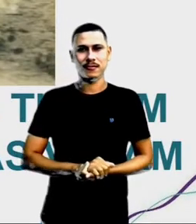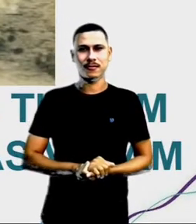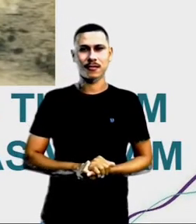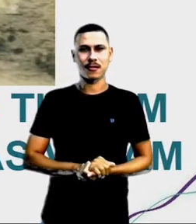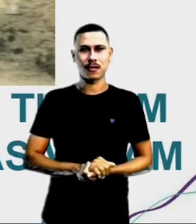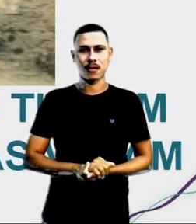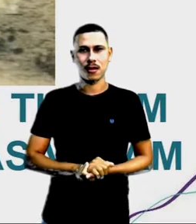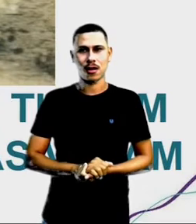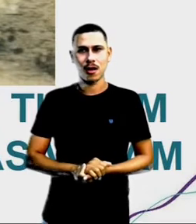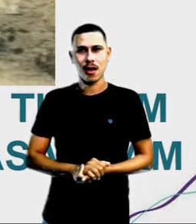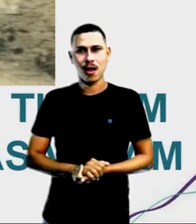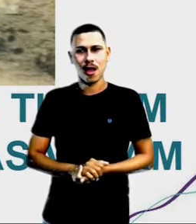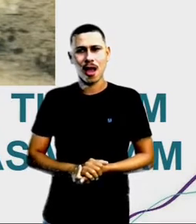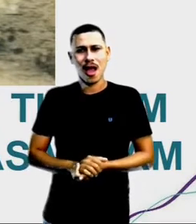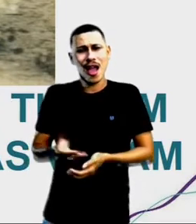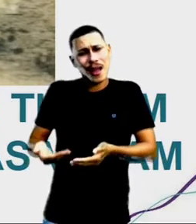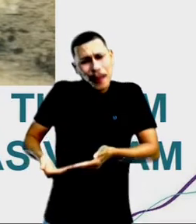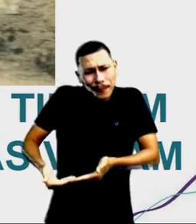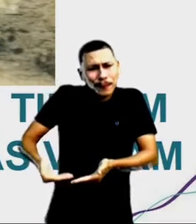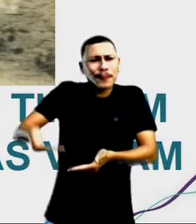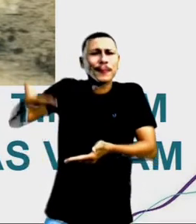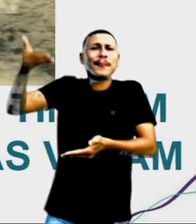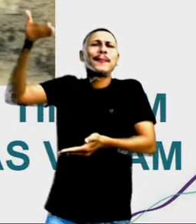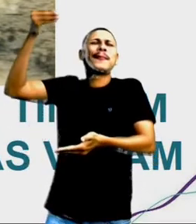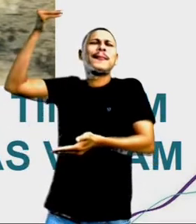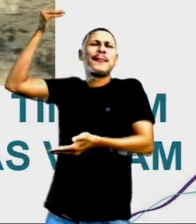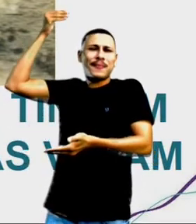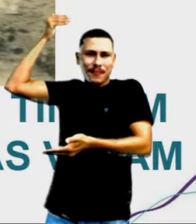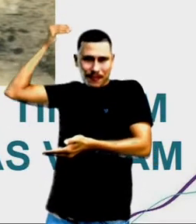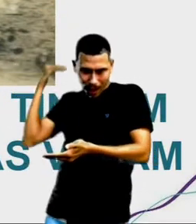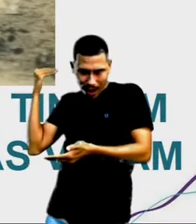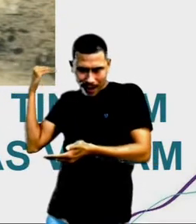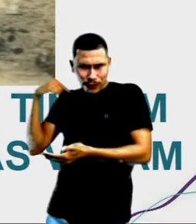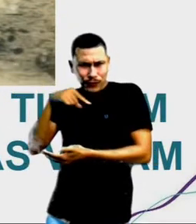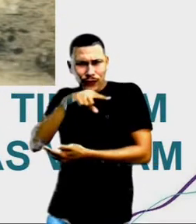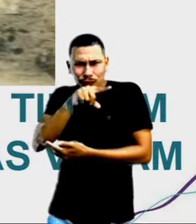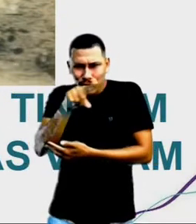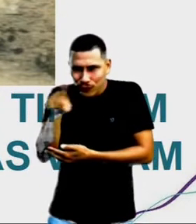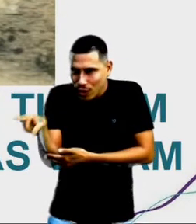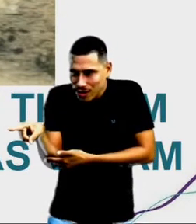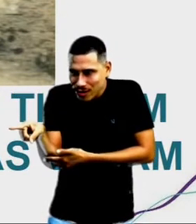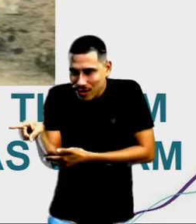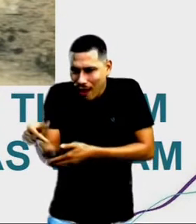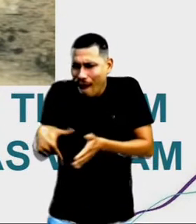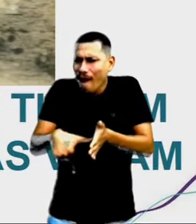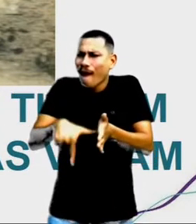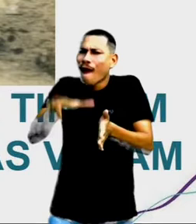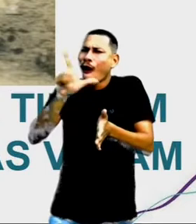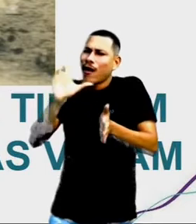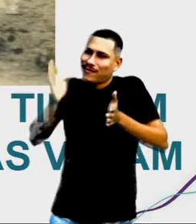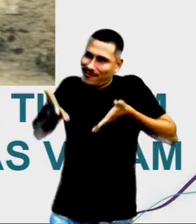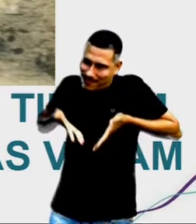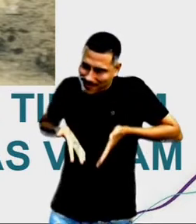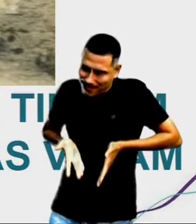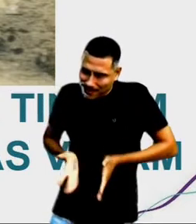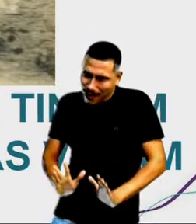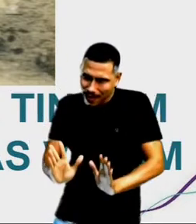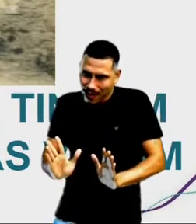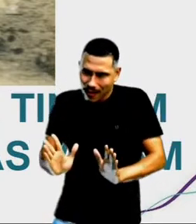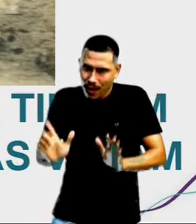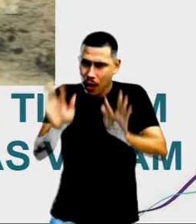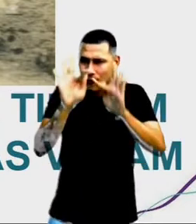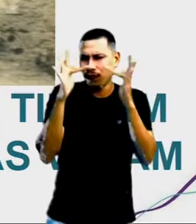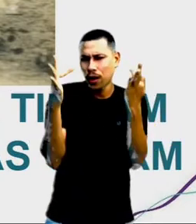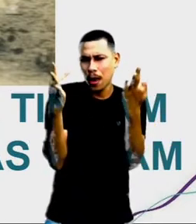No passado, há muito tempo atrás, vocês não eram nem nascidos. As famílias eram